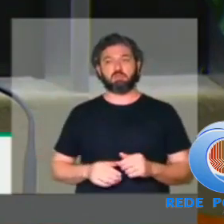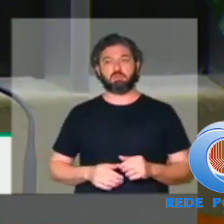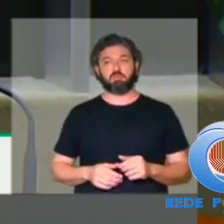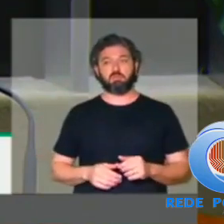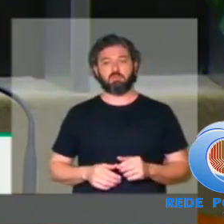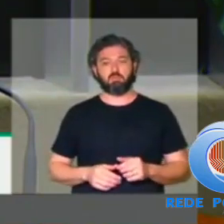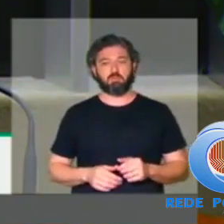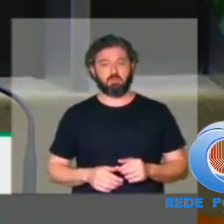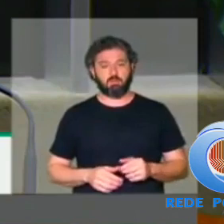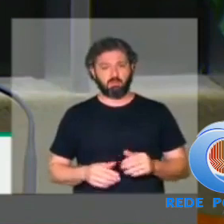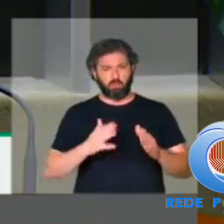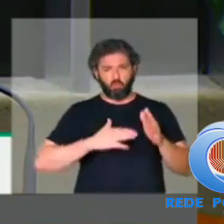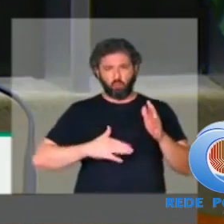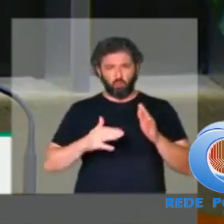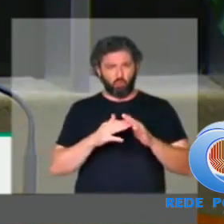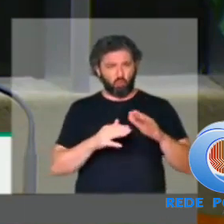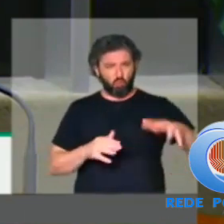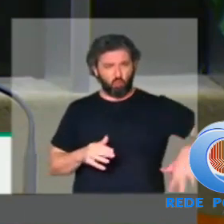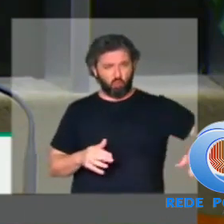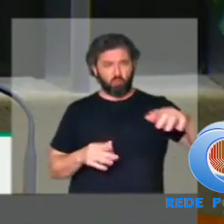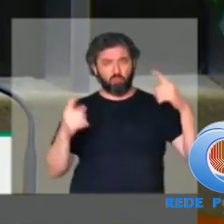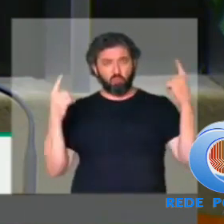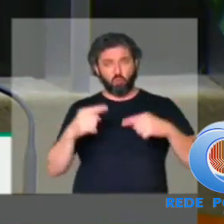Estão todos contra